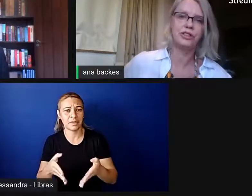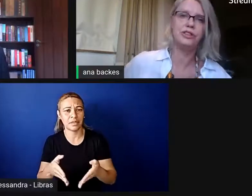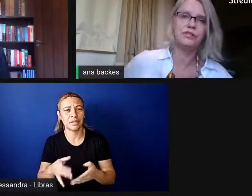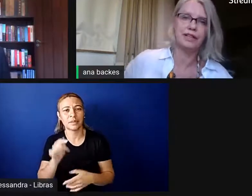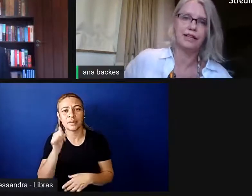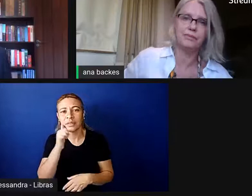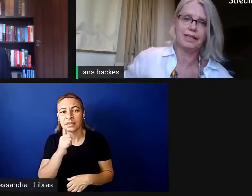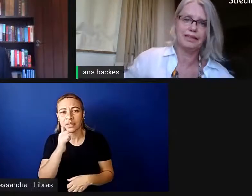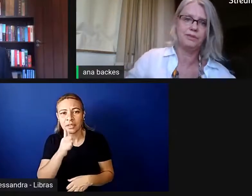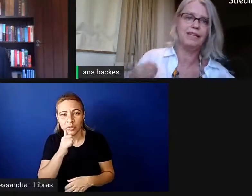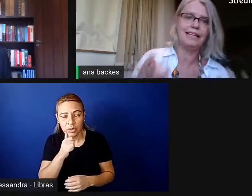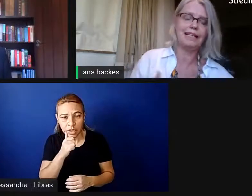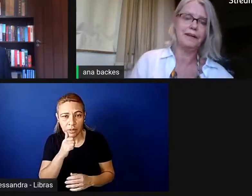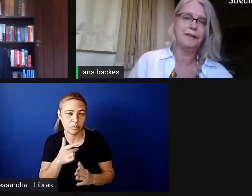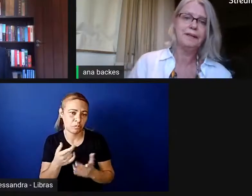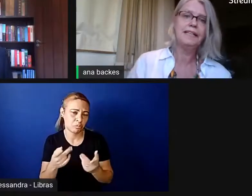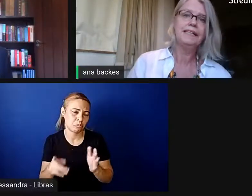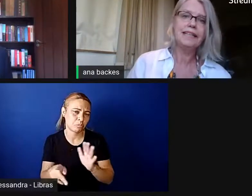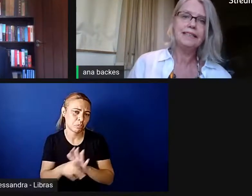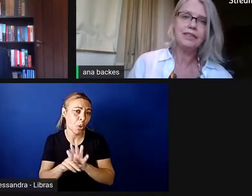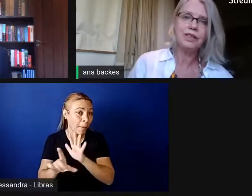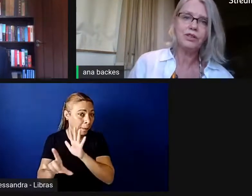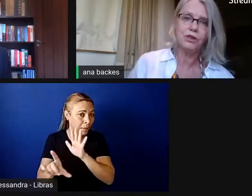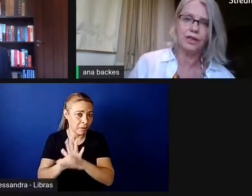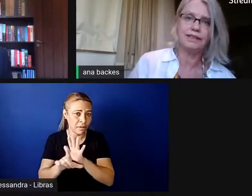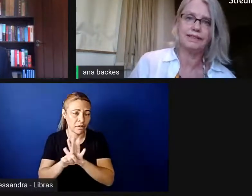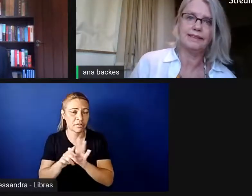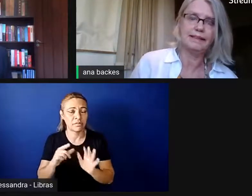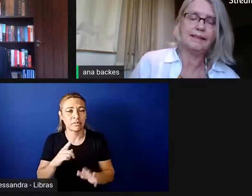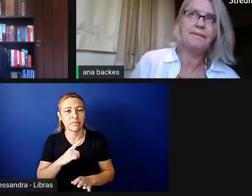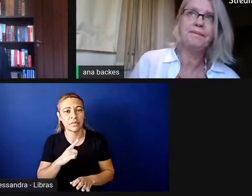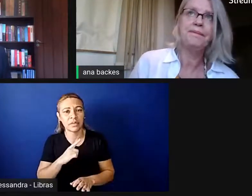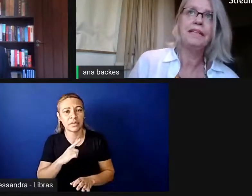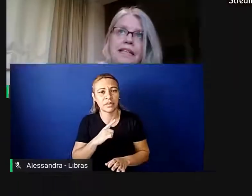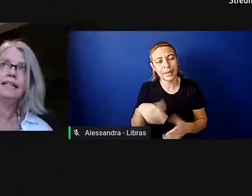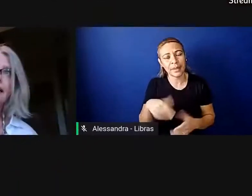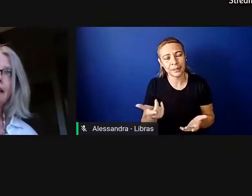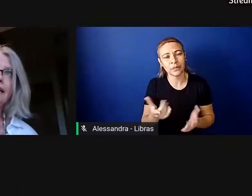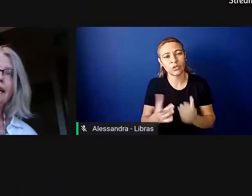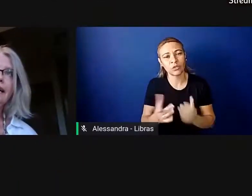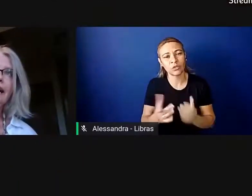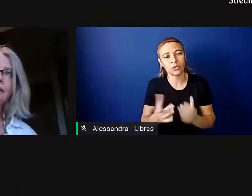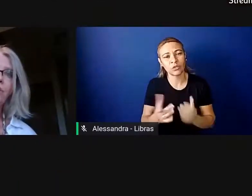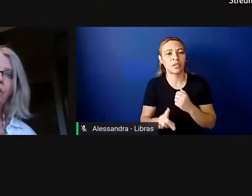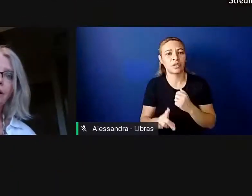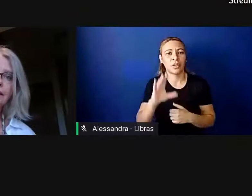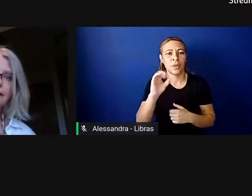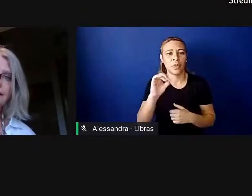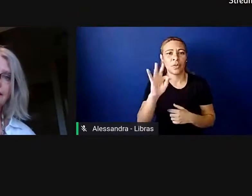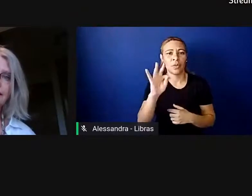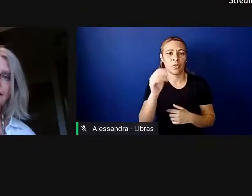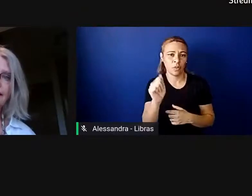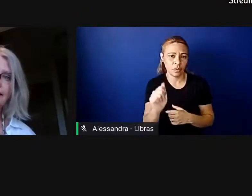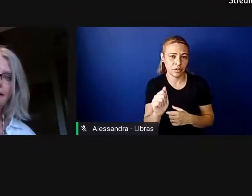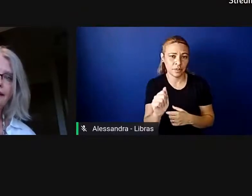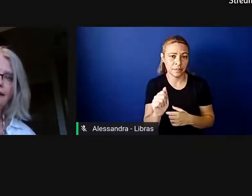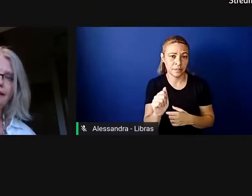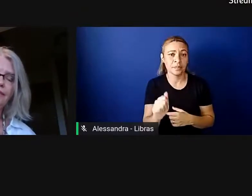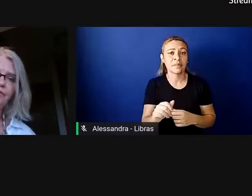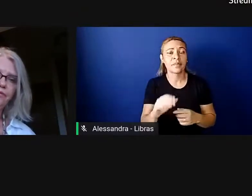legislativo, né, um mecanismo legal, tem sido as cotas, né. As cotas,